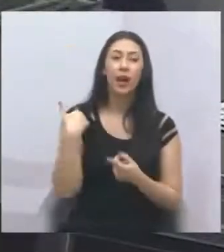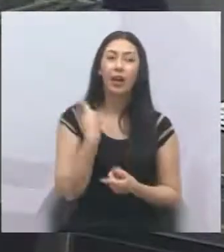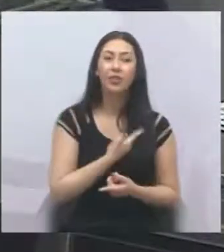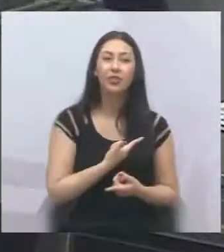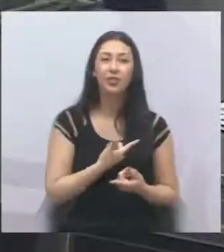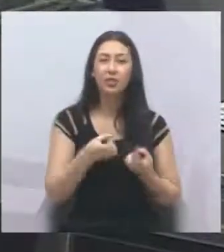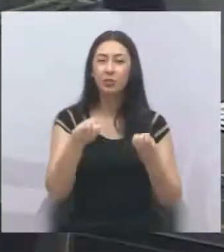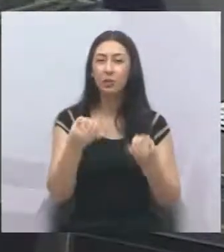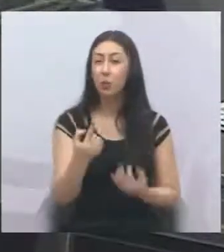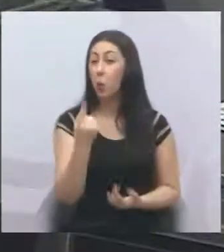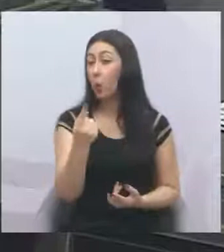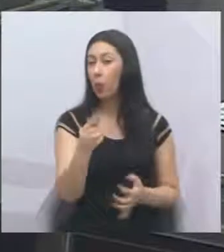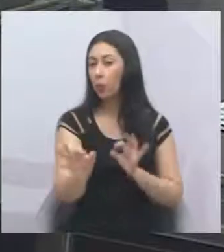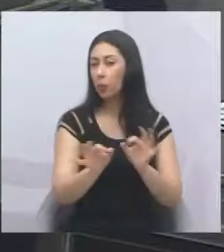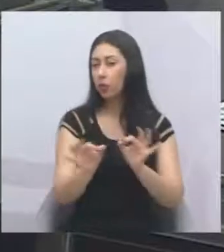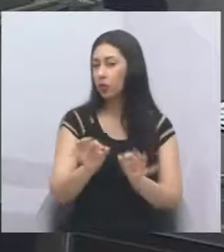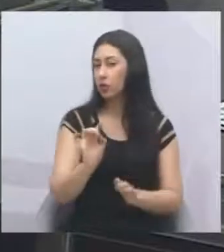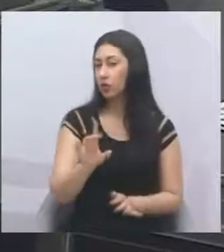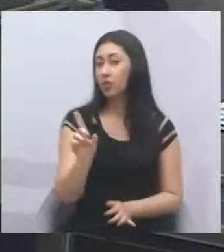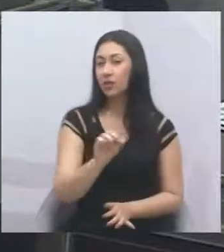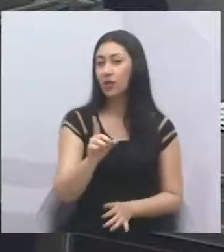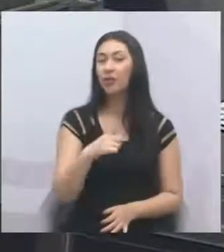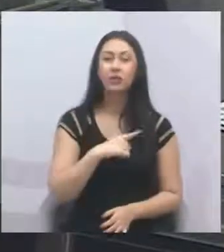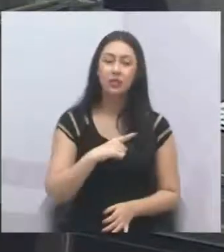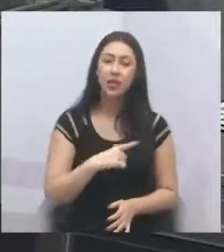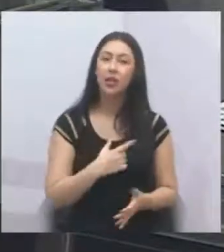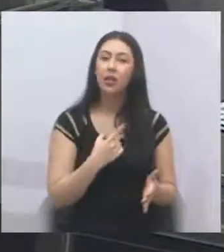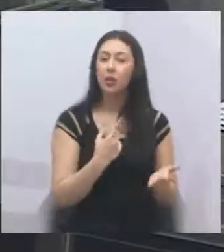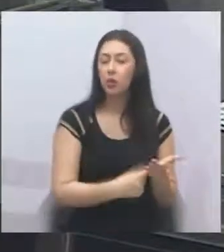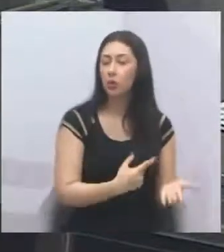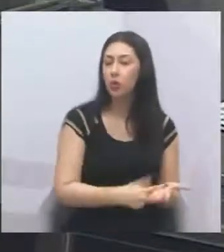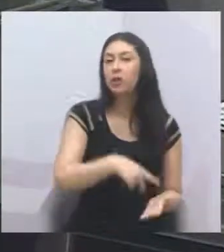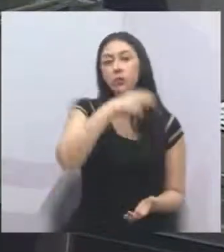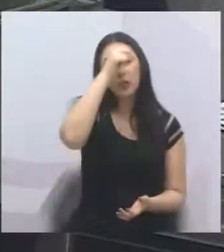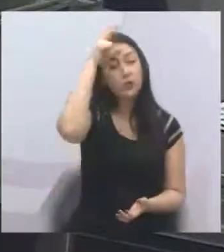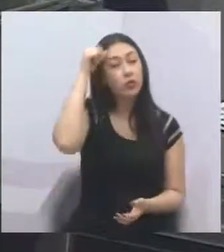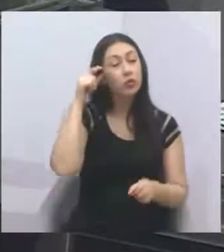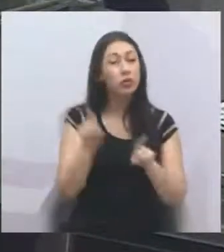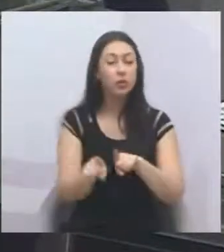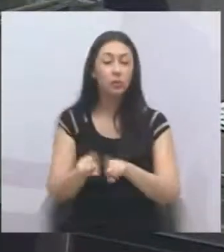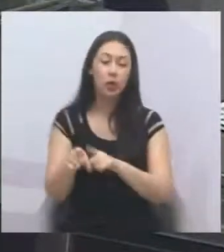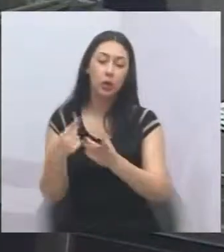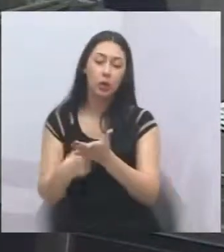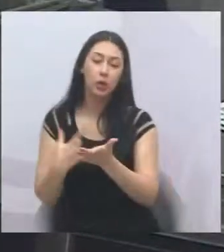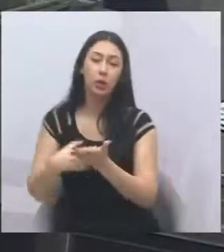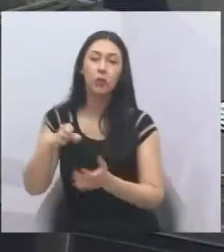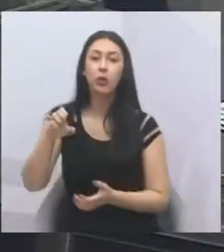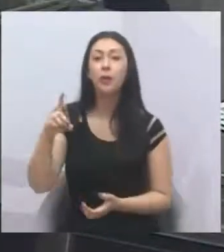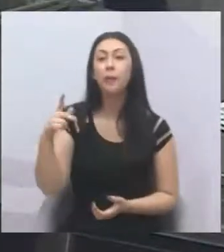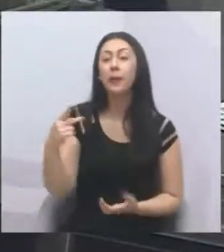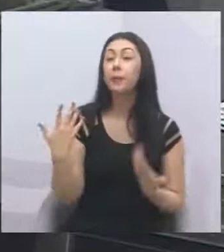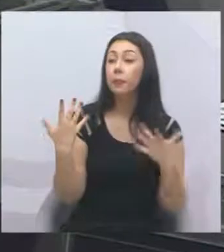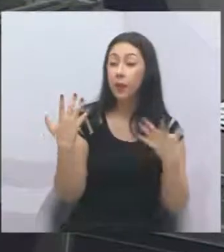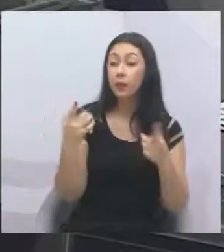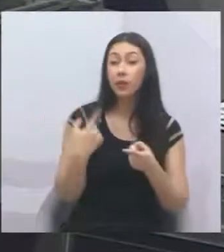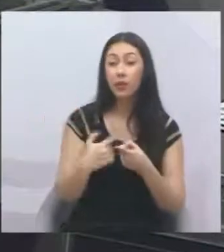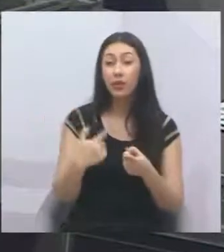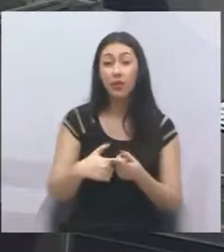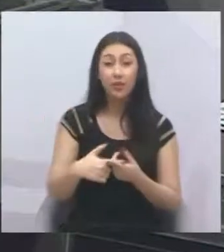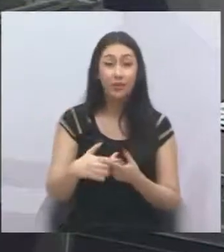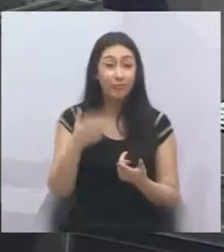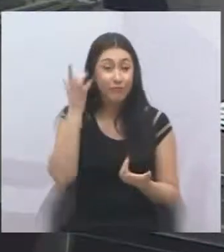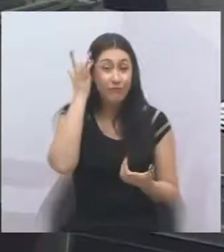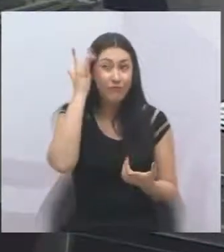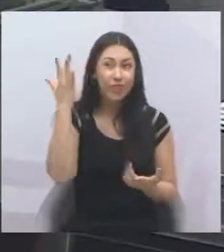único projeto. Tem a parceria com a prefeitura, tem a responsabilidade da EDP, então, parabéns, pastor, porque isso vai facilitar